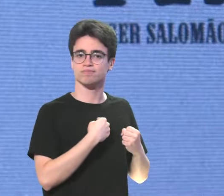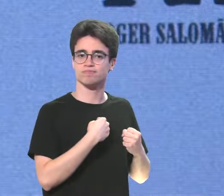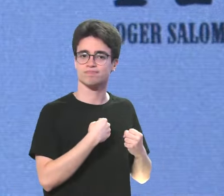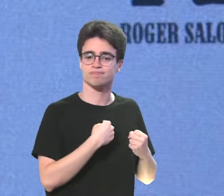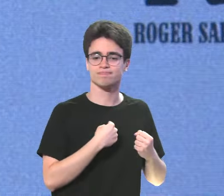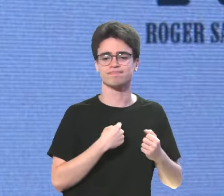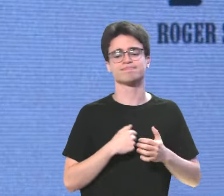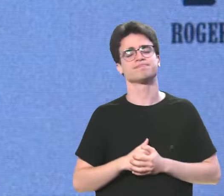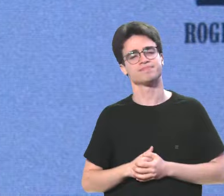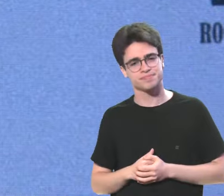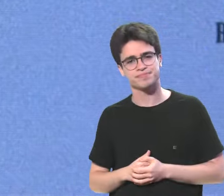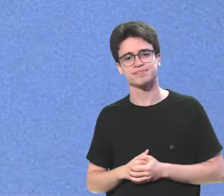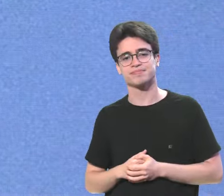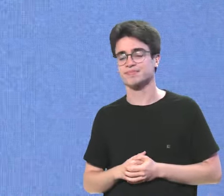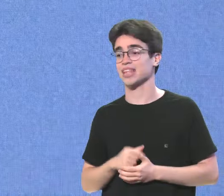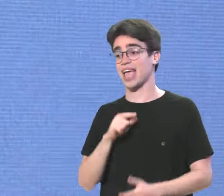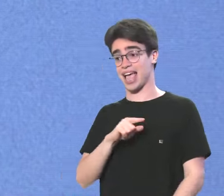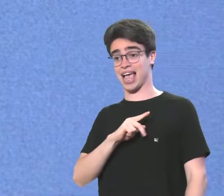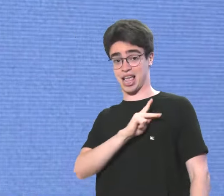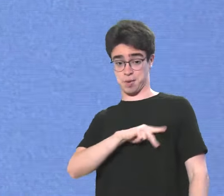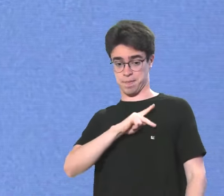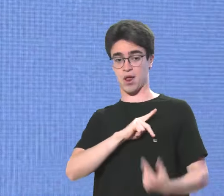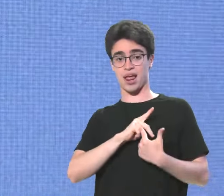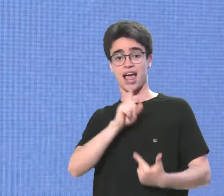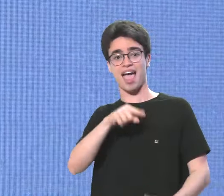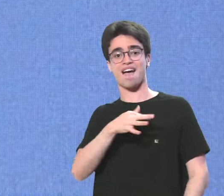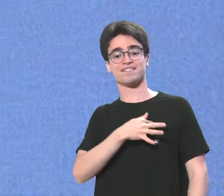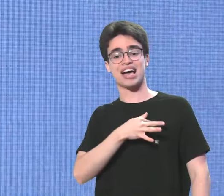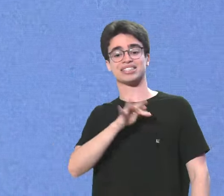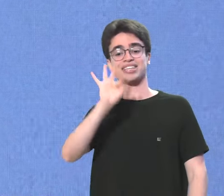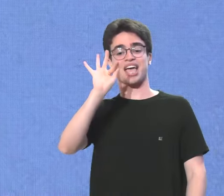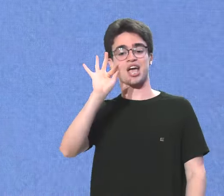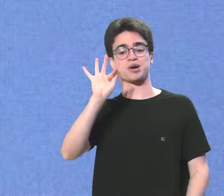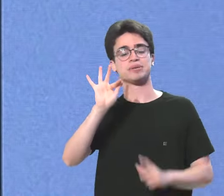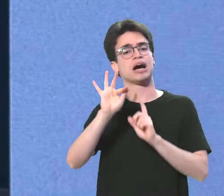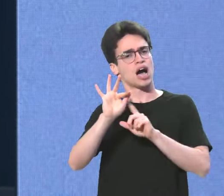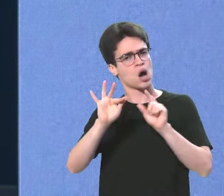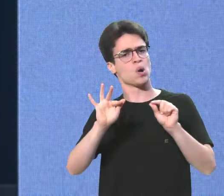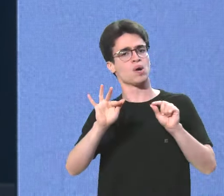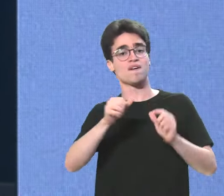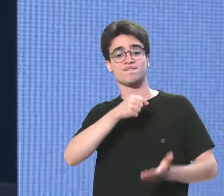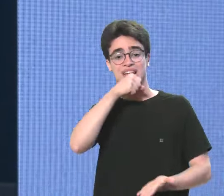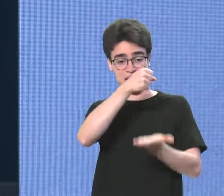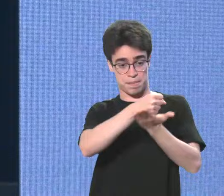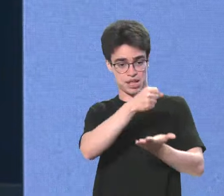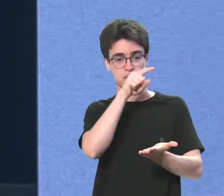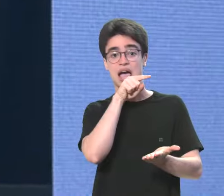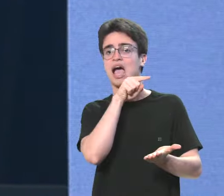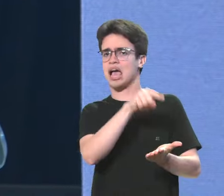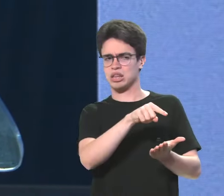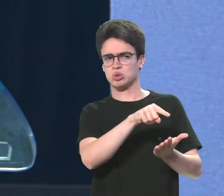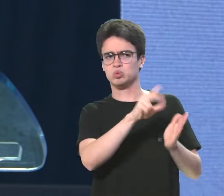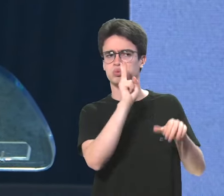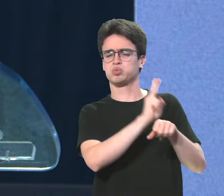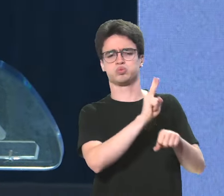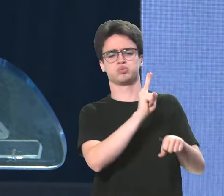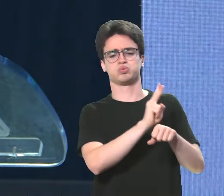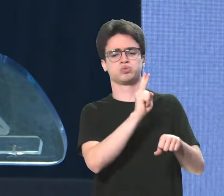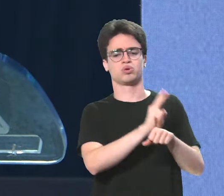persegue Saulo era fariseu Então ele era muito Zeloso com a lei do Antigo Testamento e eu acredito